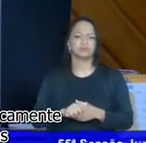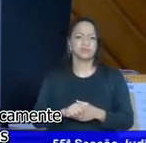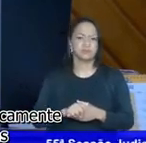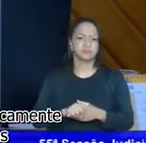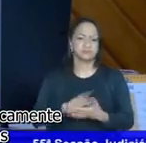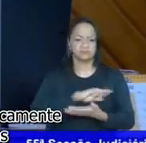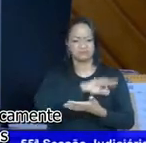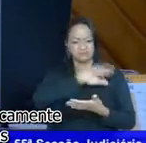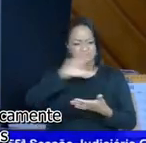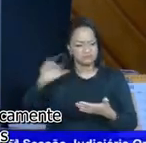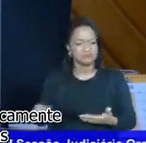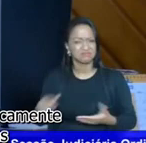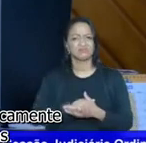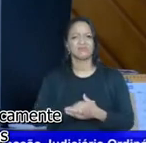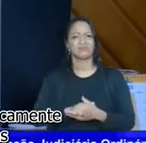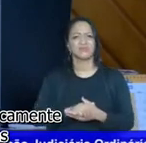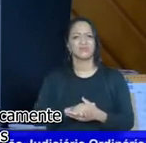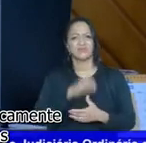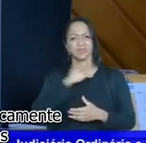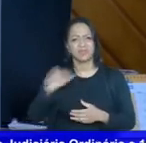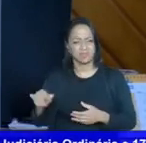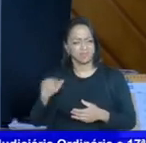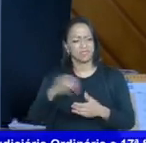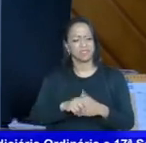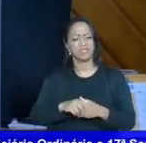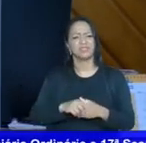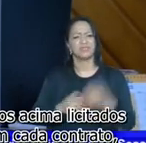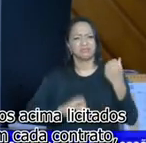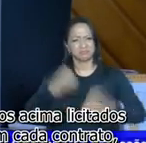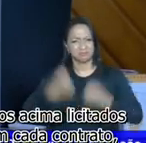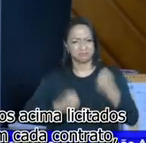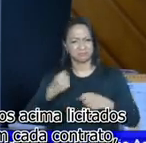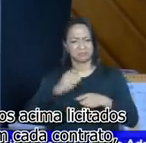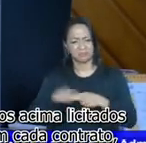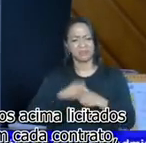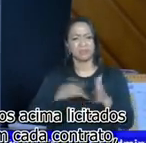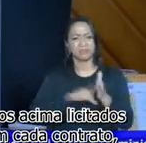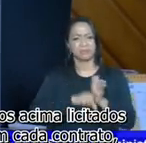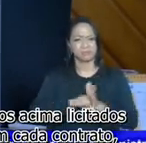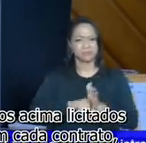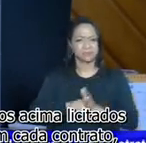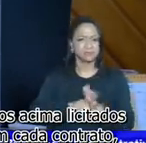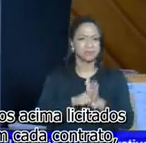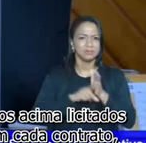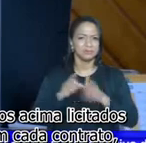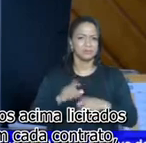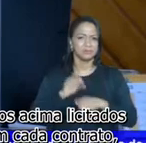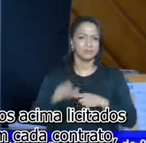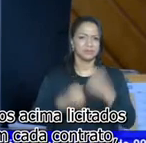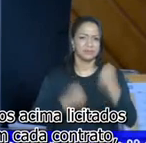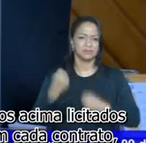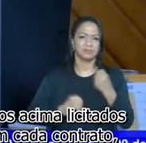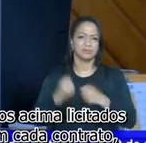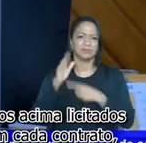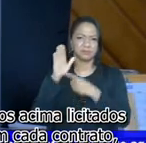afirma genericamente o abastecimento diário de 69 veículos por 35 dias. Ocorre que a mera análise dos documentos de locação de veículos acima